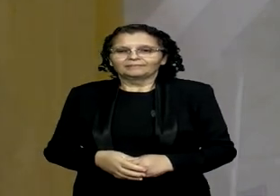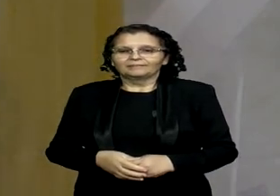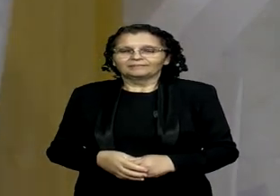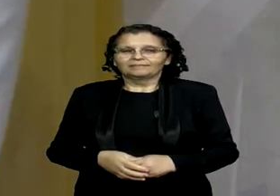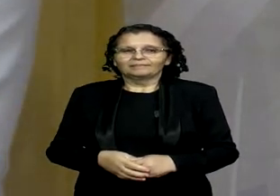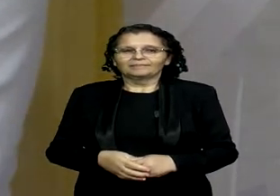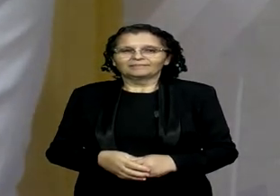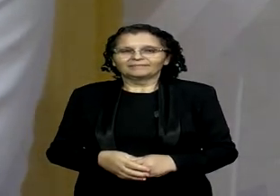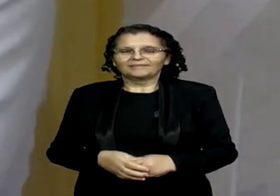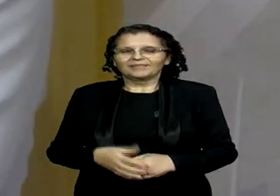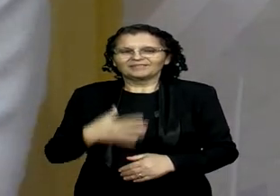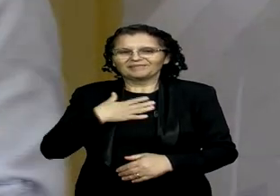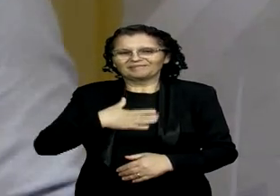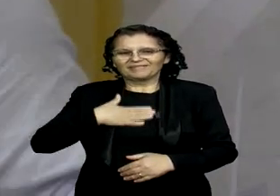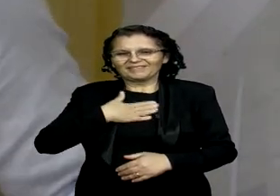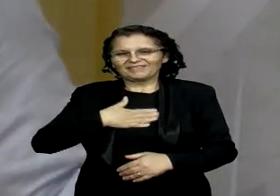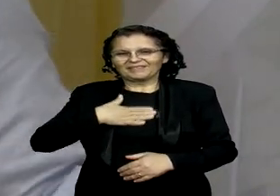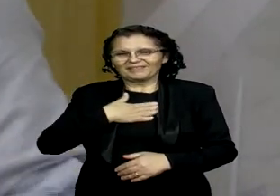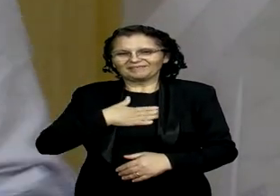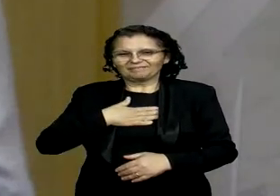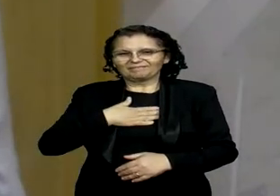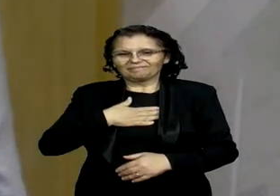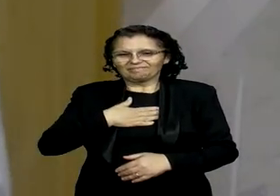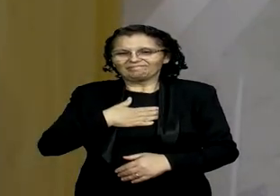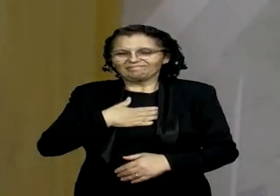dizer que é uma alegria muito grande, viu, Carmônio? Você,